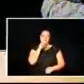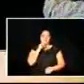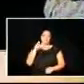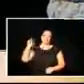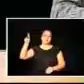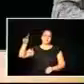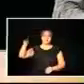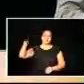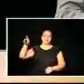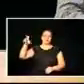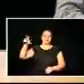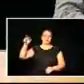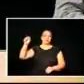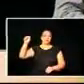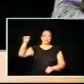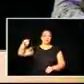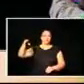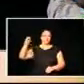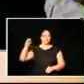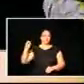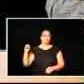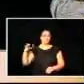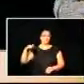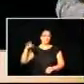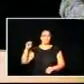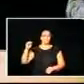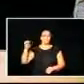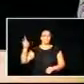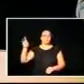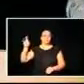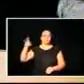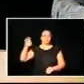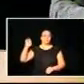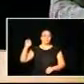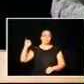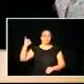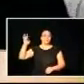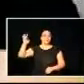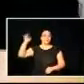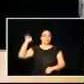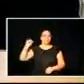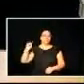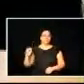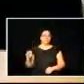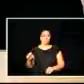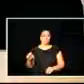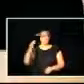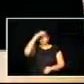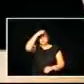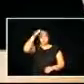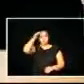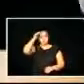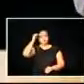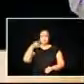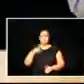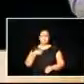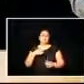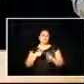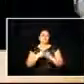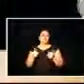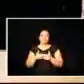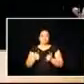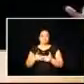a modernização da máquina pública passa por aí. E prefeito, faço um apelo aqui que nós já tínhamos desde o mandato passado. Mandar